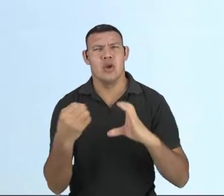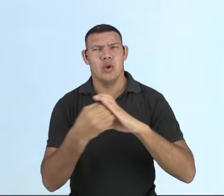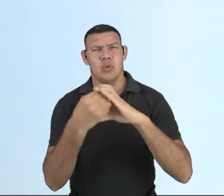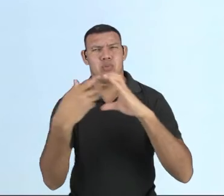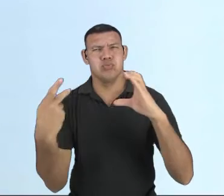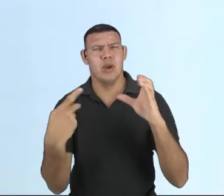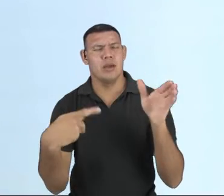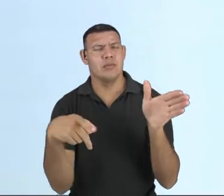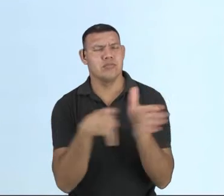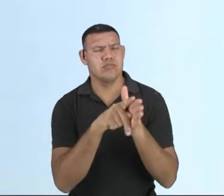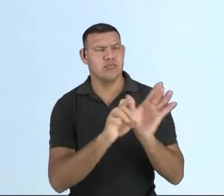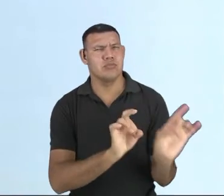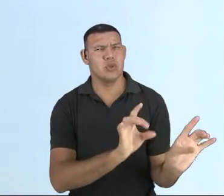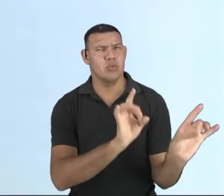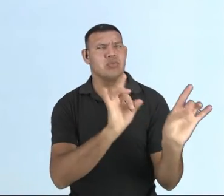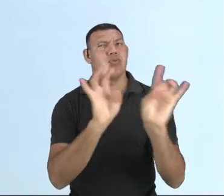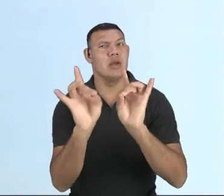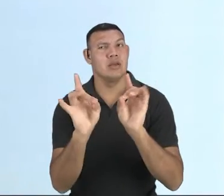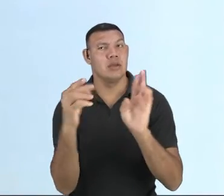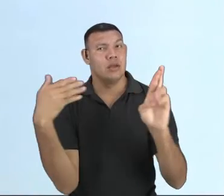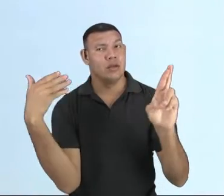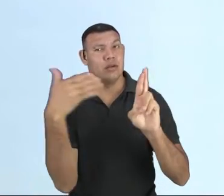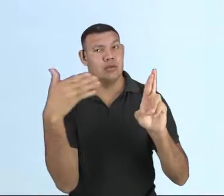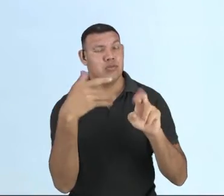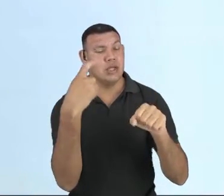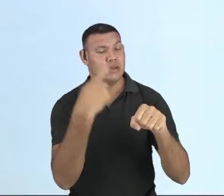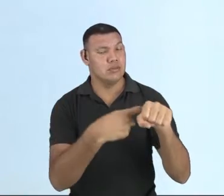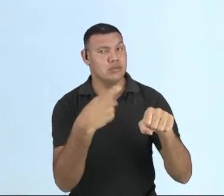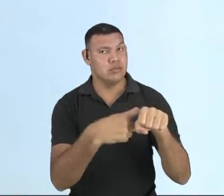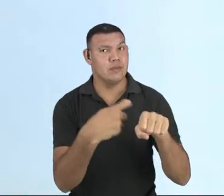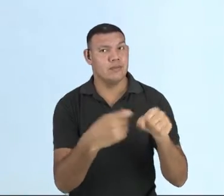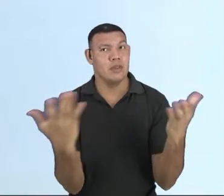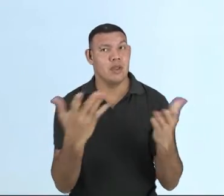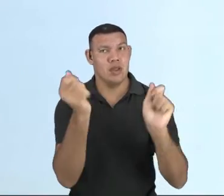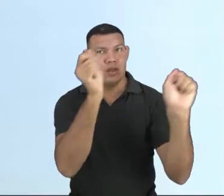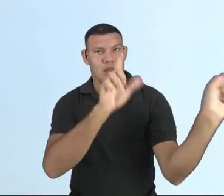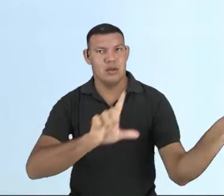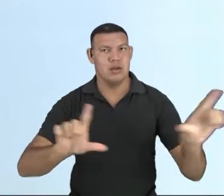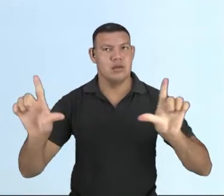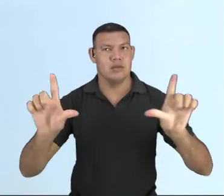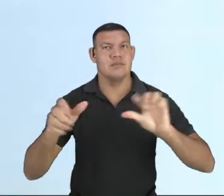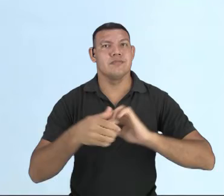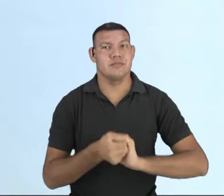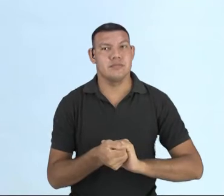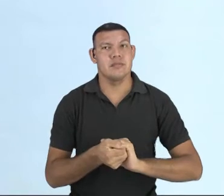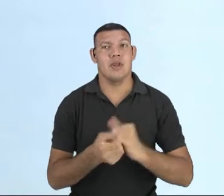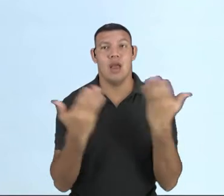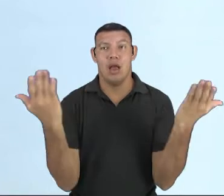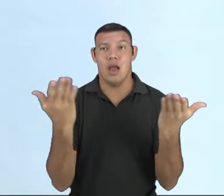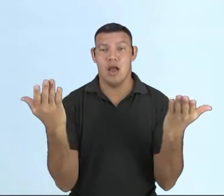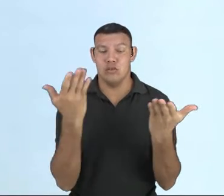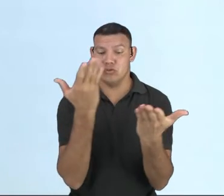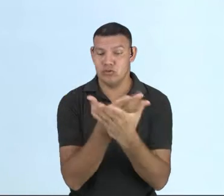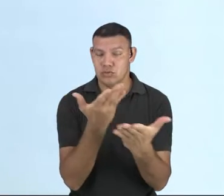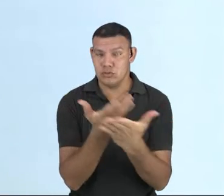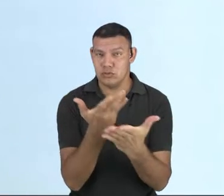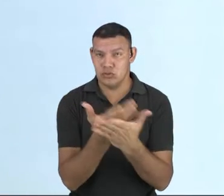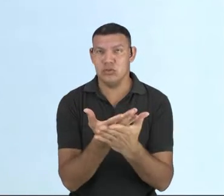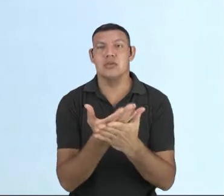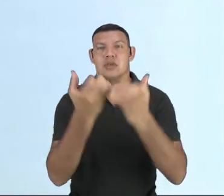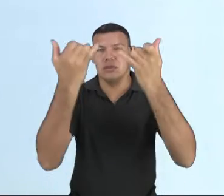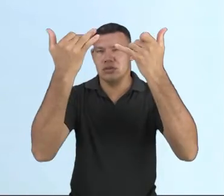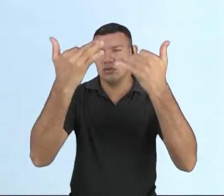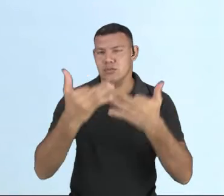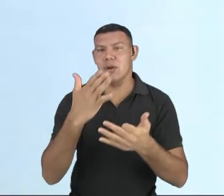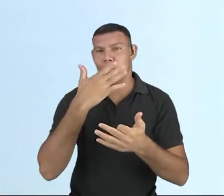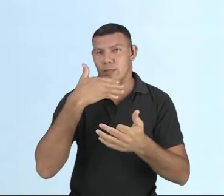pouco peculiares em relação aos sólidos. Tá? Então vamos lá para a tela. Que durante aí a nossa aula nós vamos falar um pouquinho